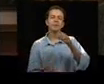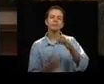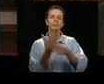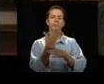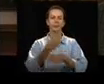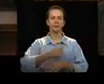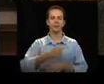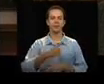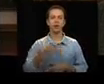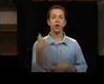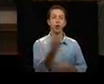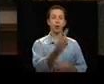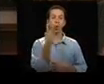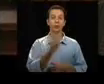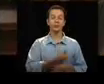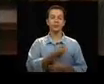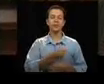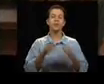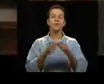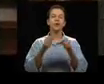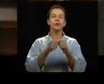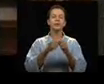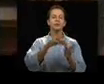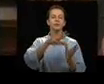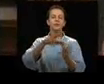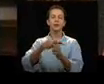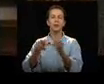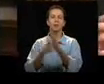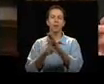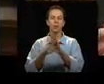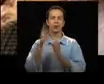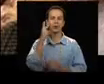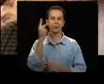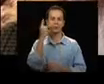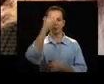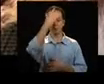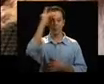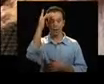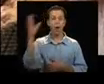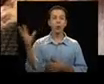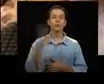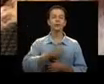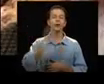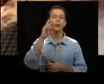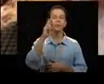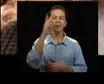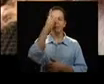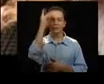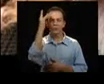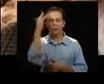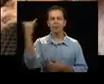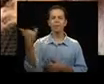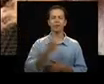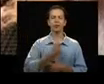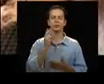faz parte disso que a gente vem chamando natureza humana. Eu gostaria de ser lembrado